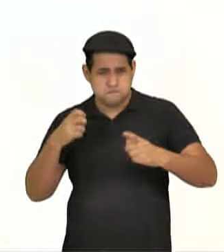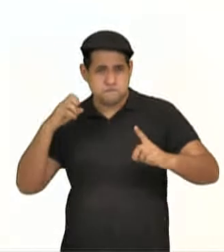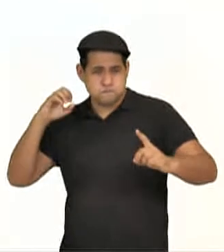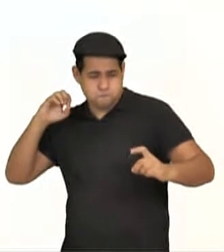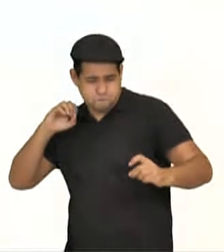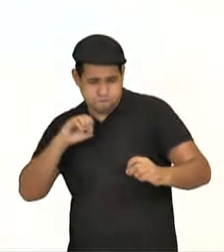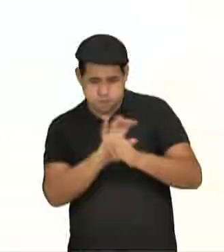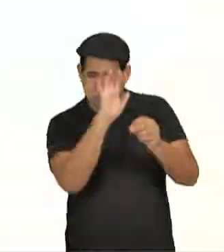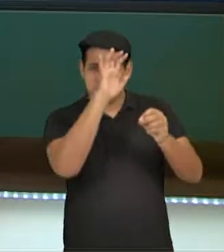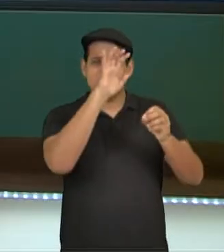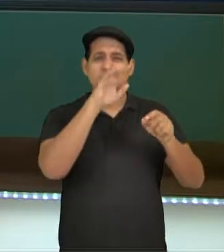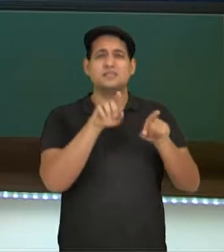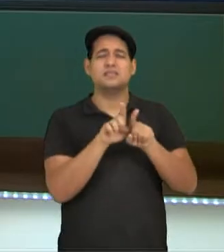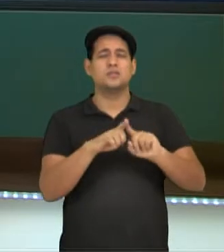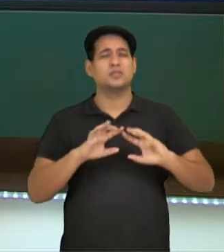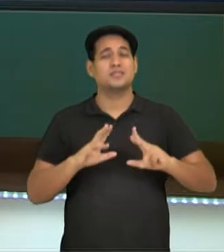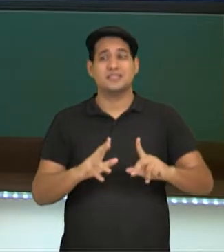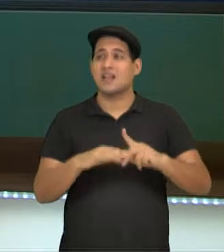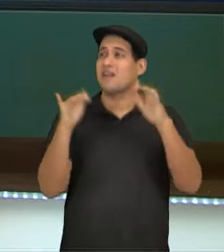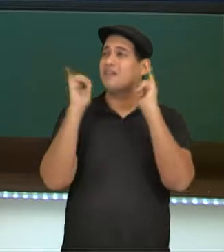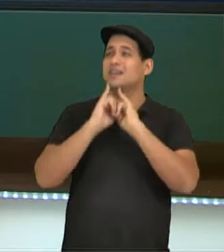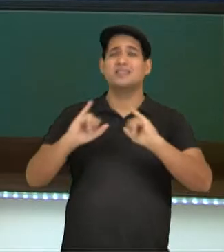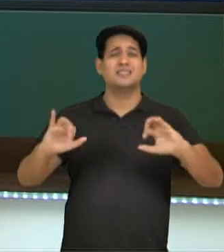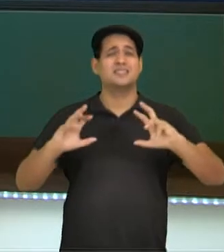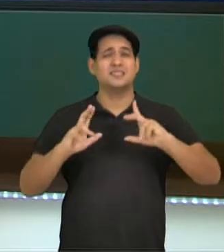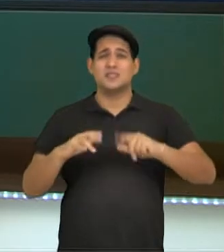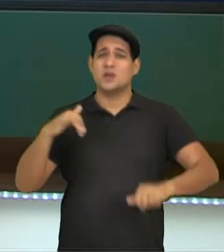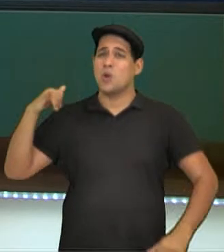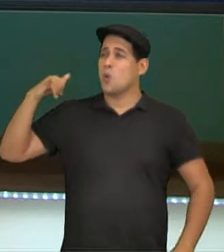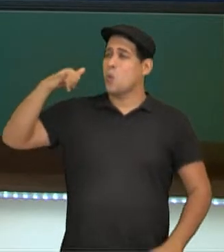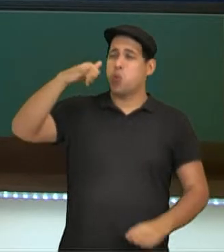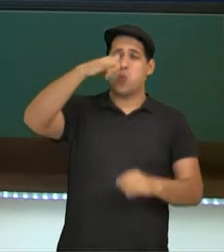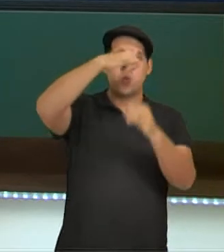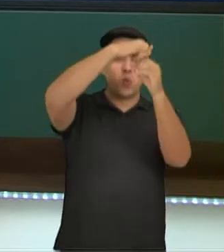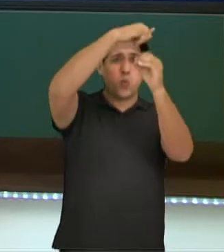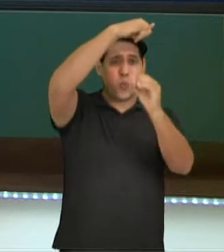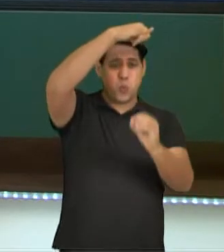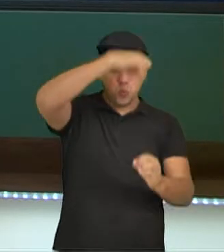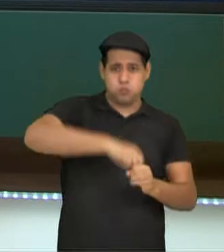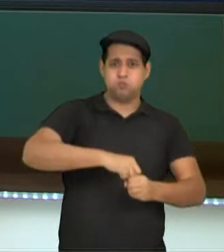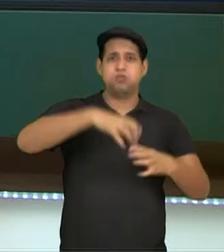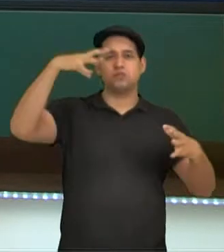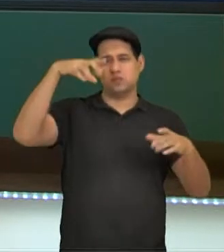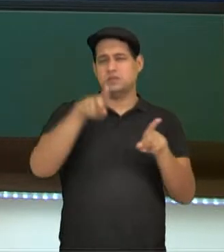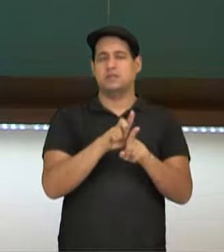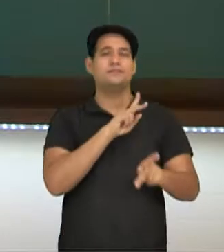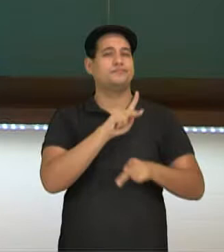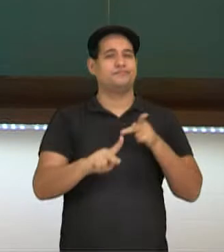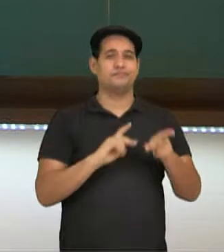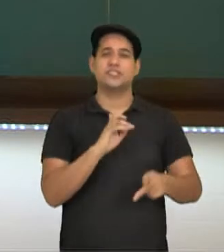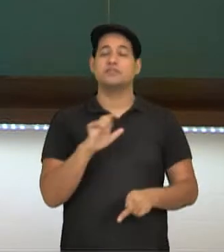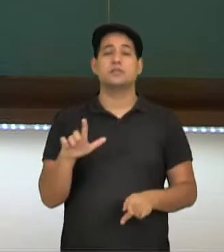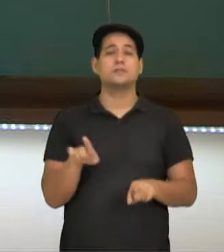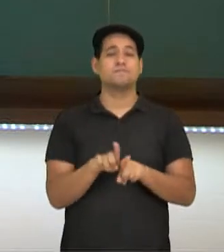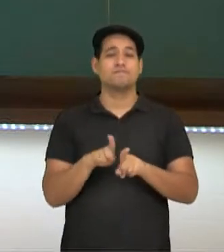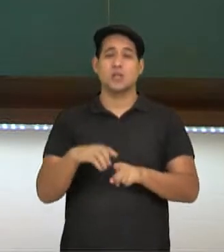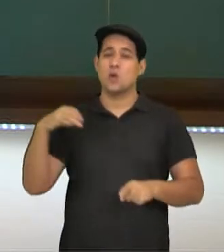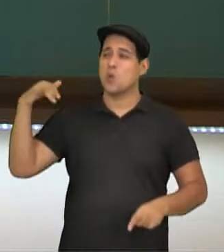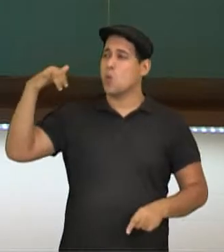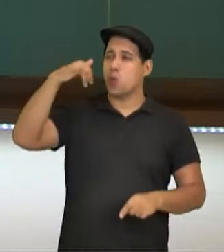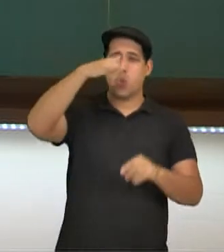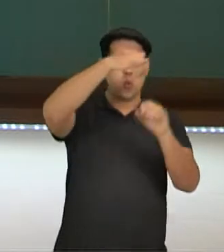tenta denunciar os terrores dos bombardeios aéreos para a população civil. E esses bombardeios aéreos foram